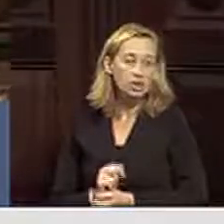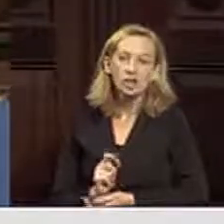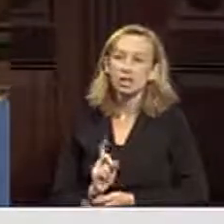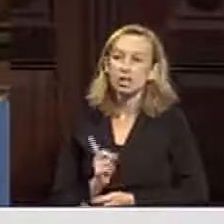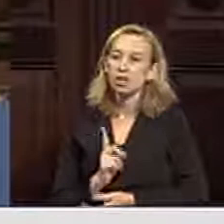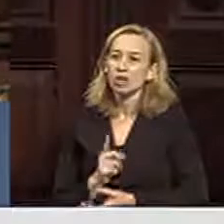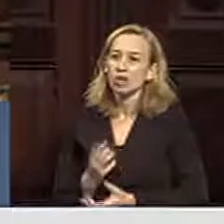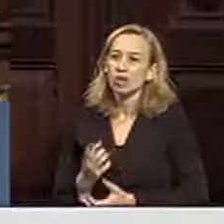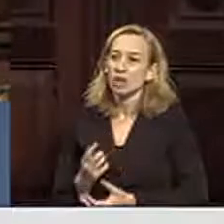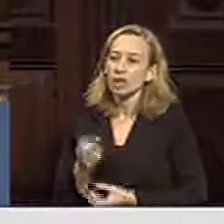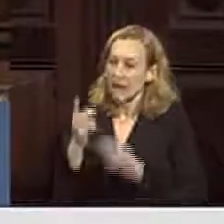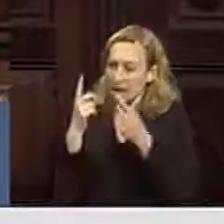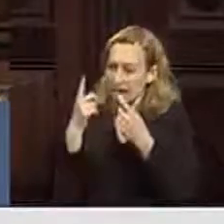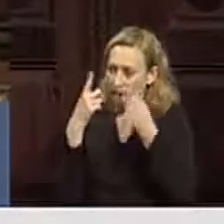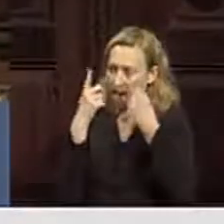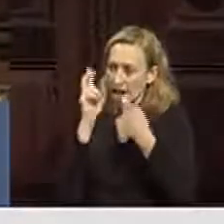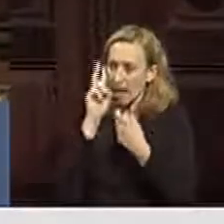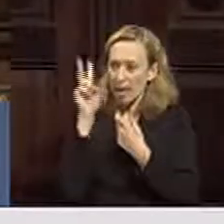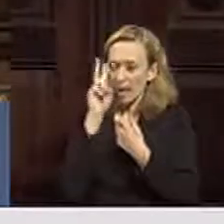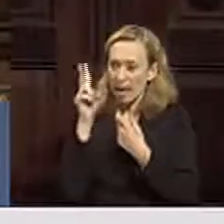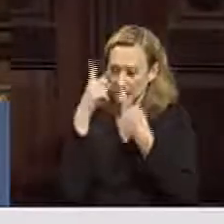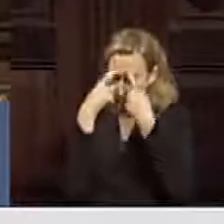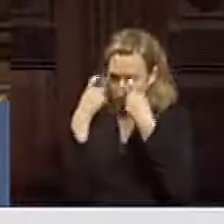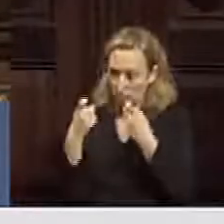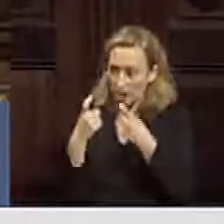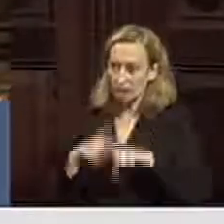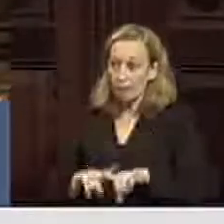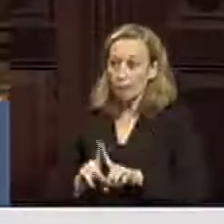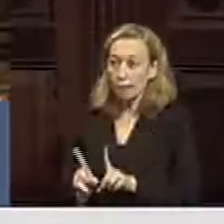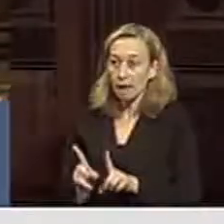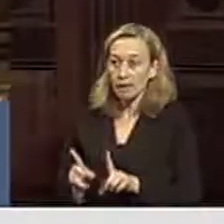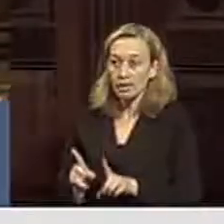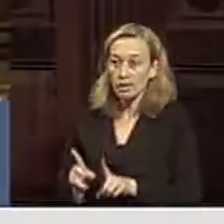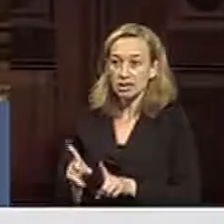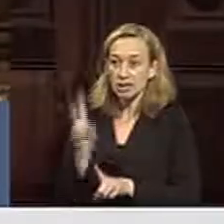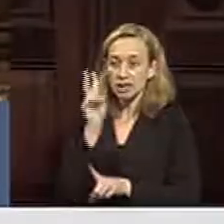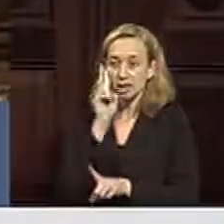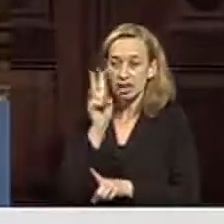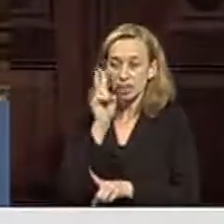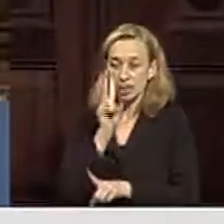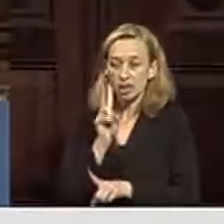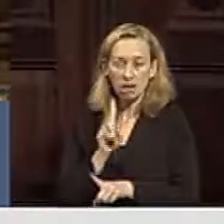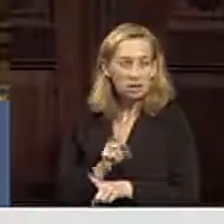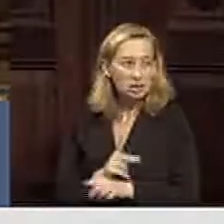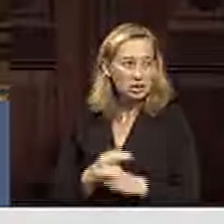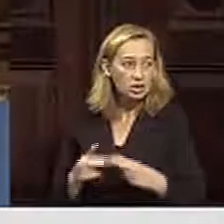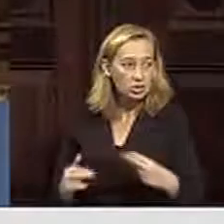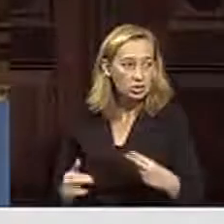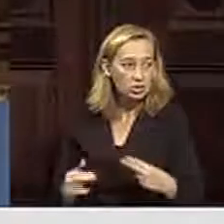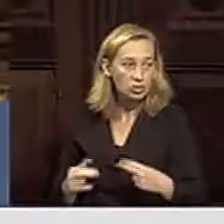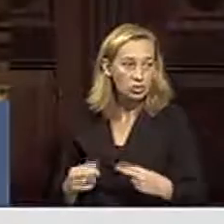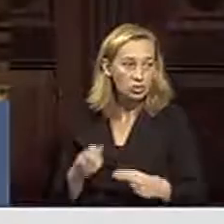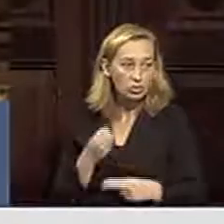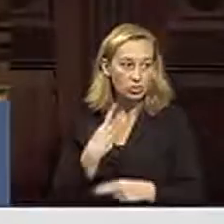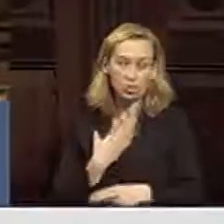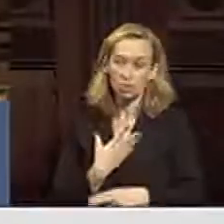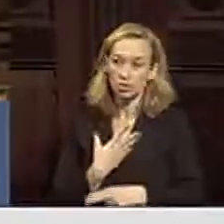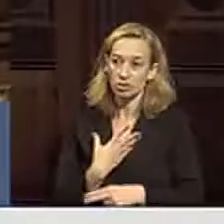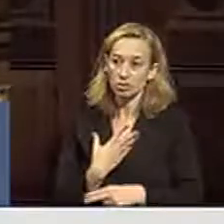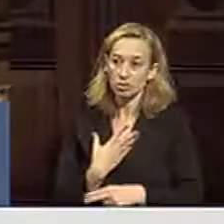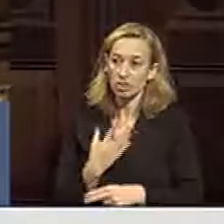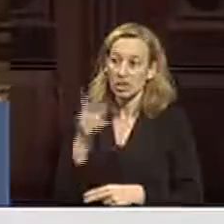período, a gente permite que as condições para a repetição da barbárie e da violência de Estado estejam